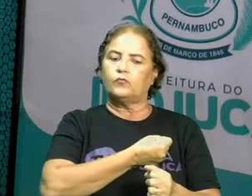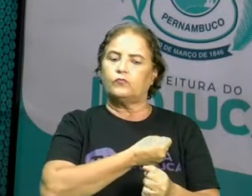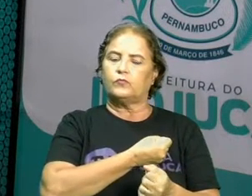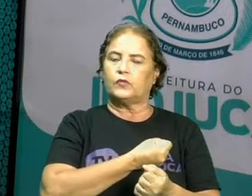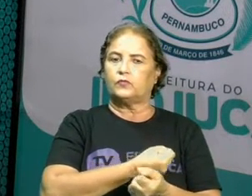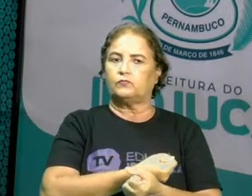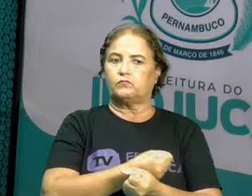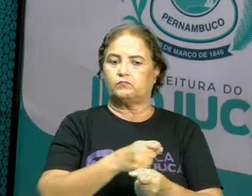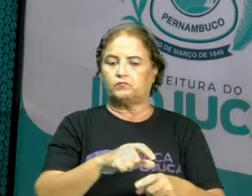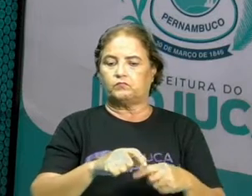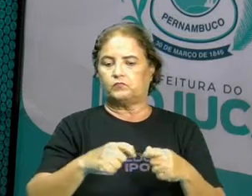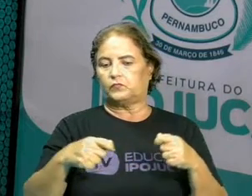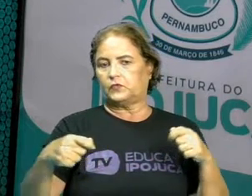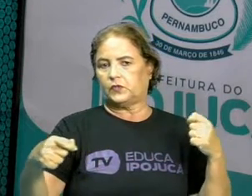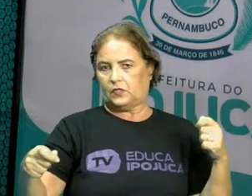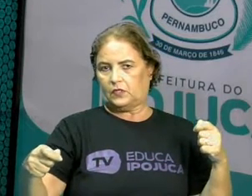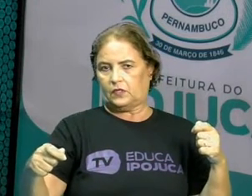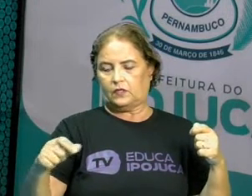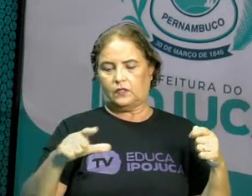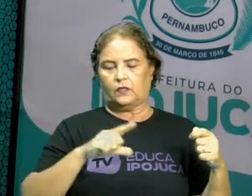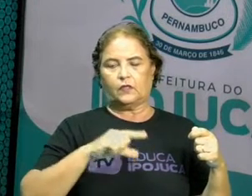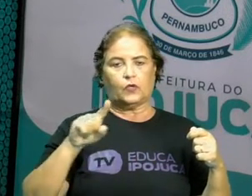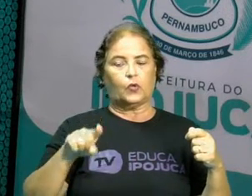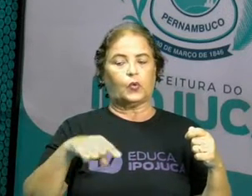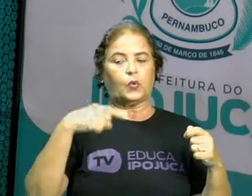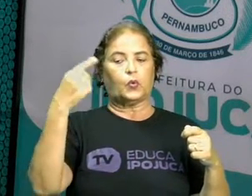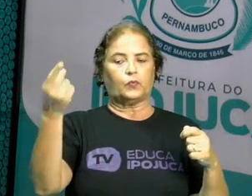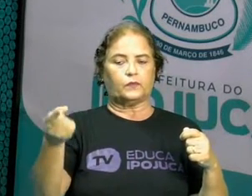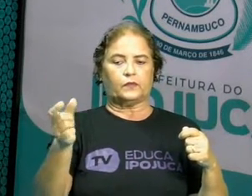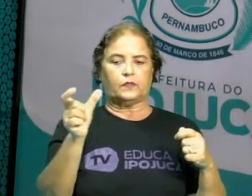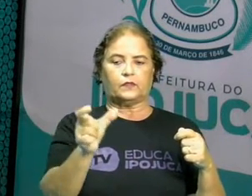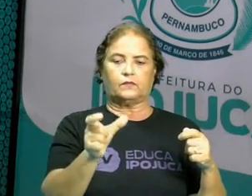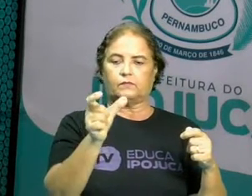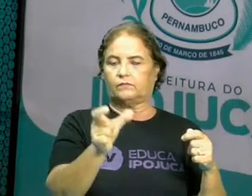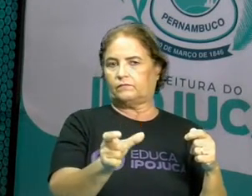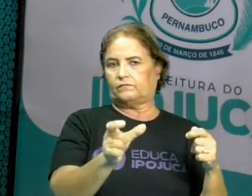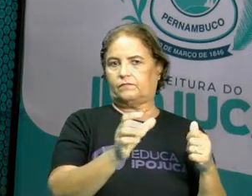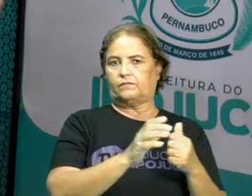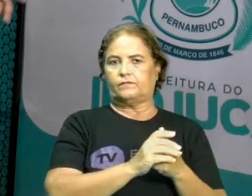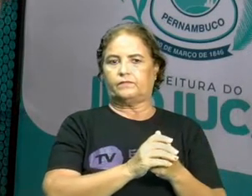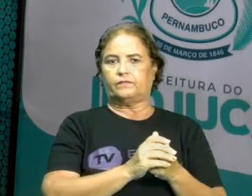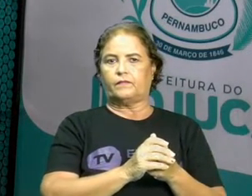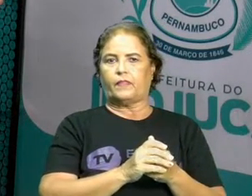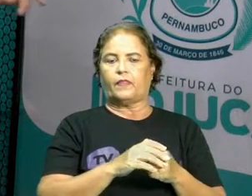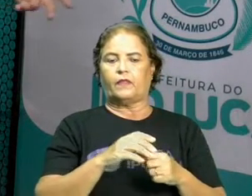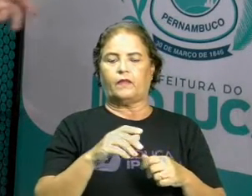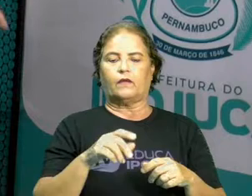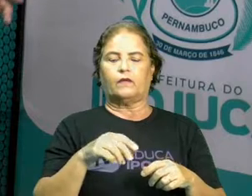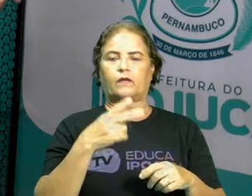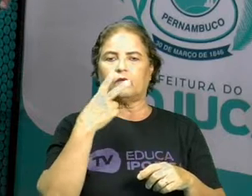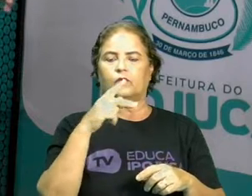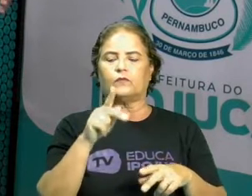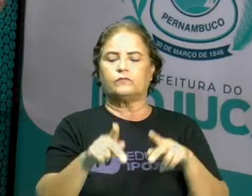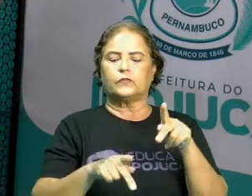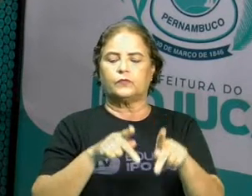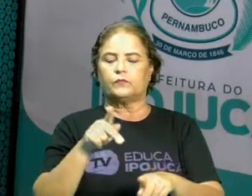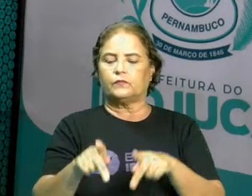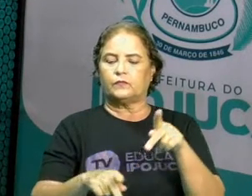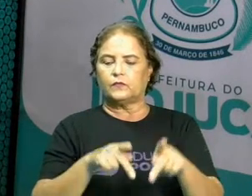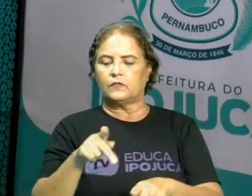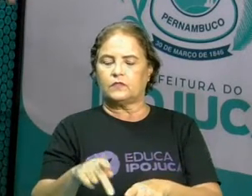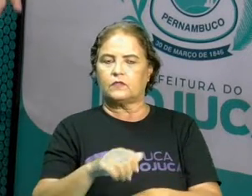começam a ganhar outras classes. É o que acontece, por exemplo, com a população do nosso